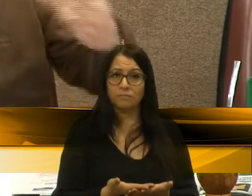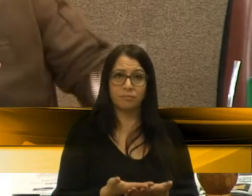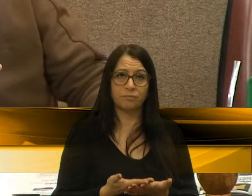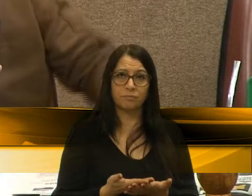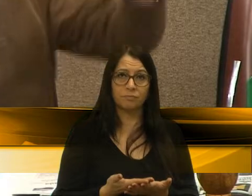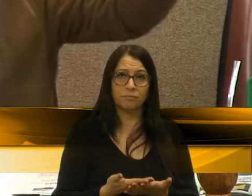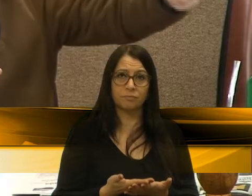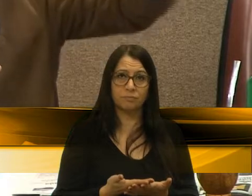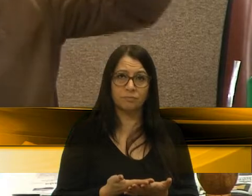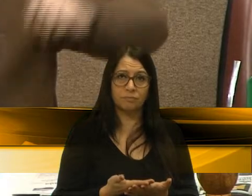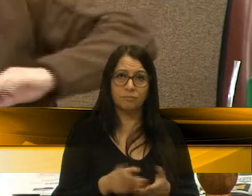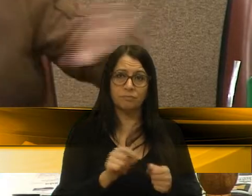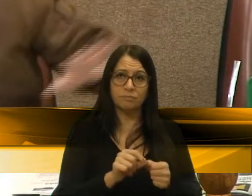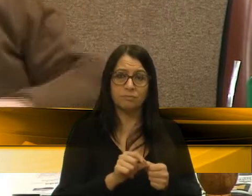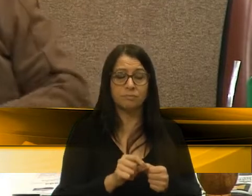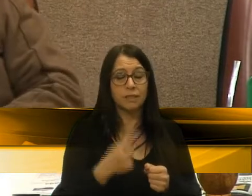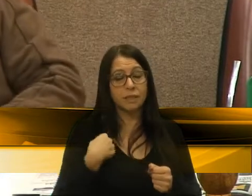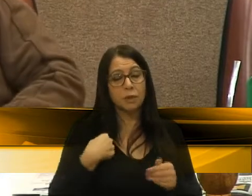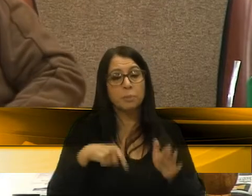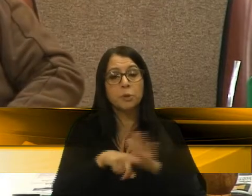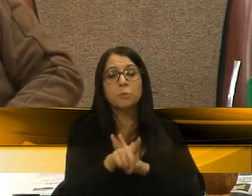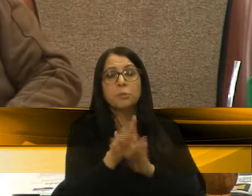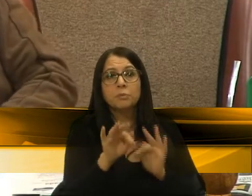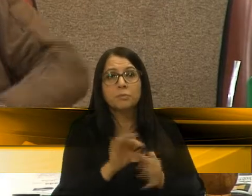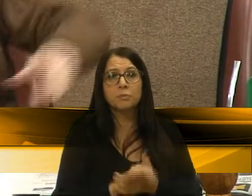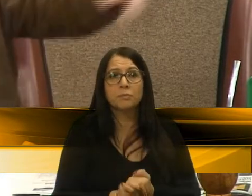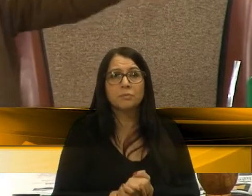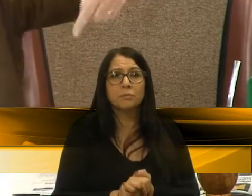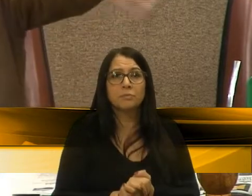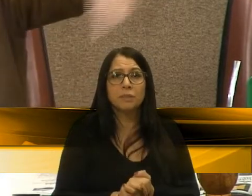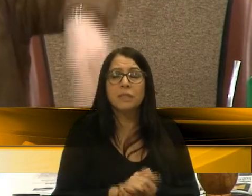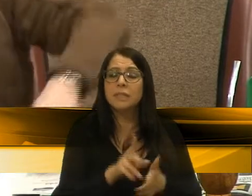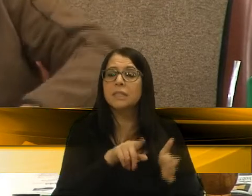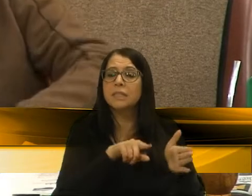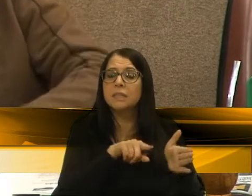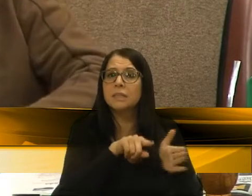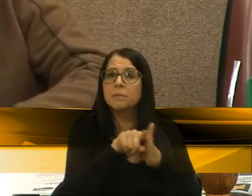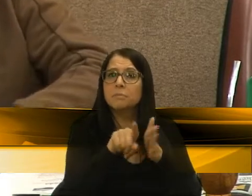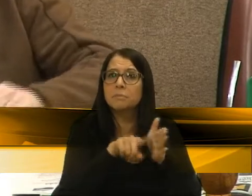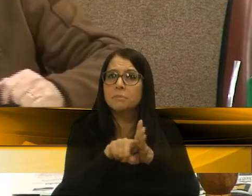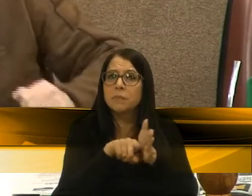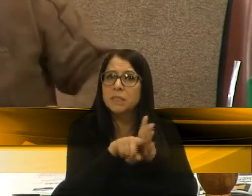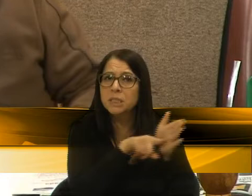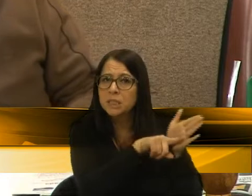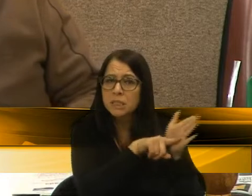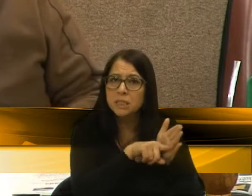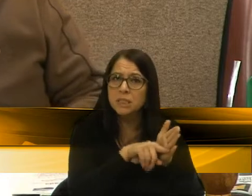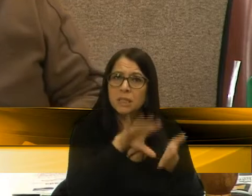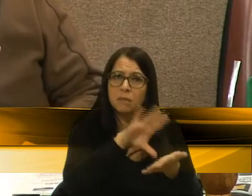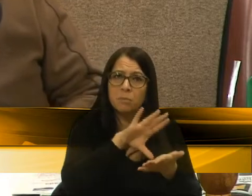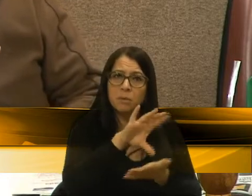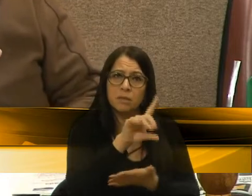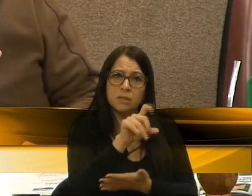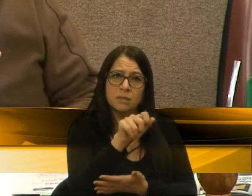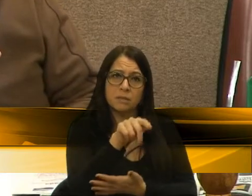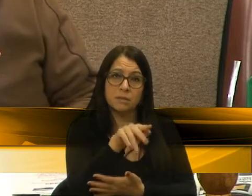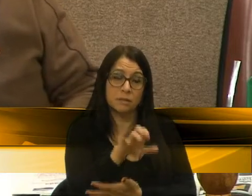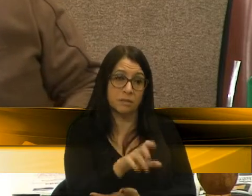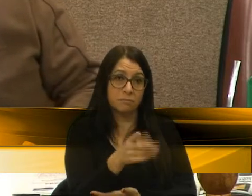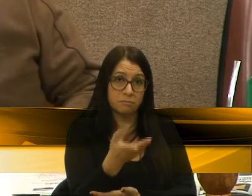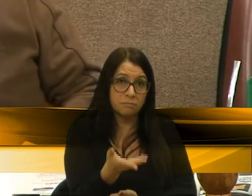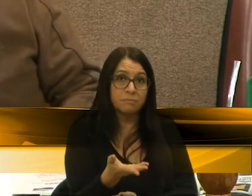quer fazer. Aí eu lhe pergunto, só para finalizar, essa pesquisa da Praça Dante? Da Praça